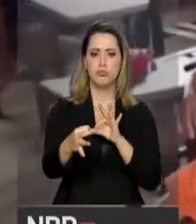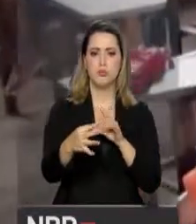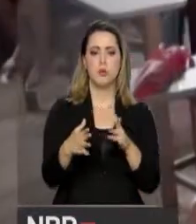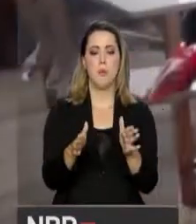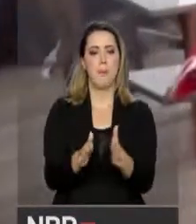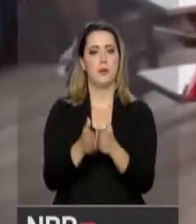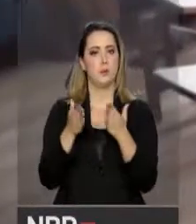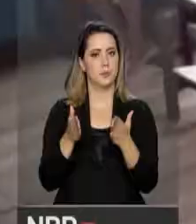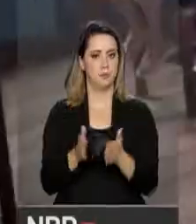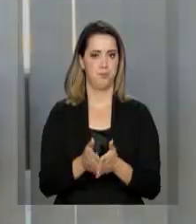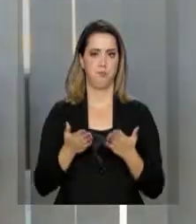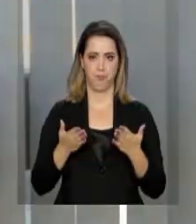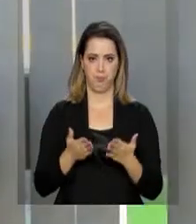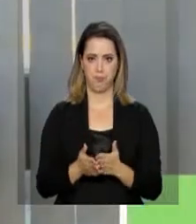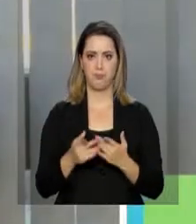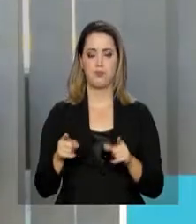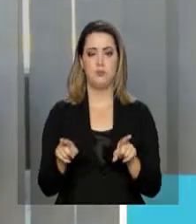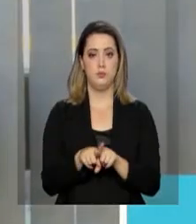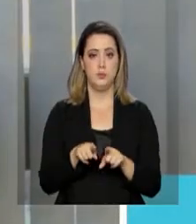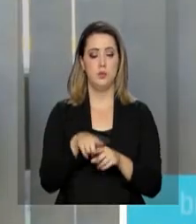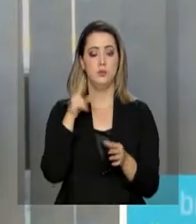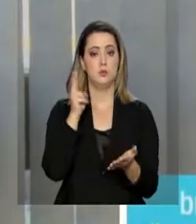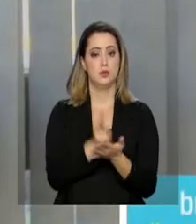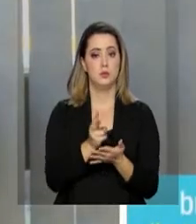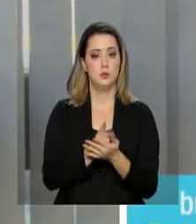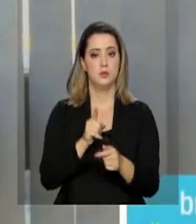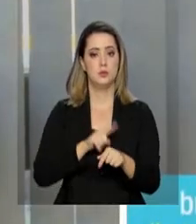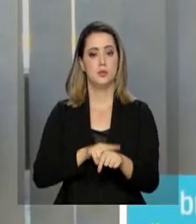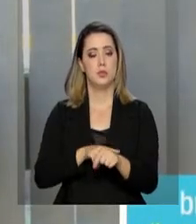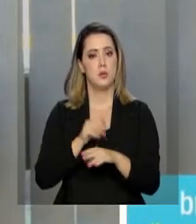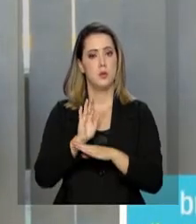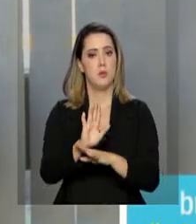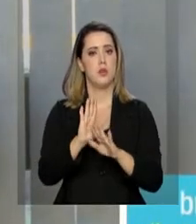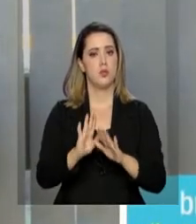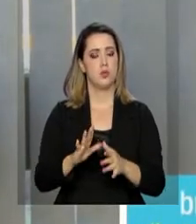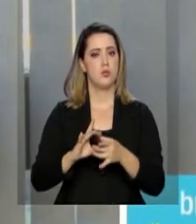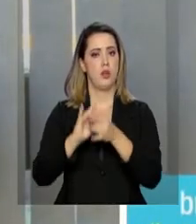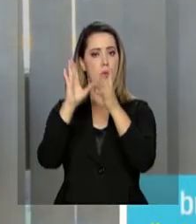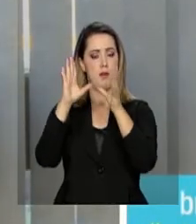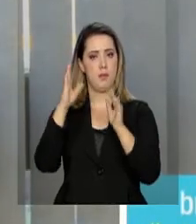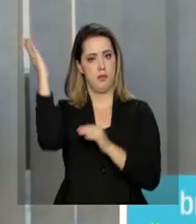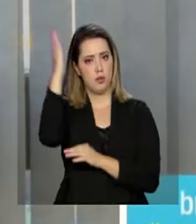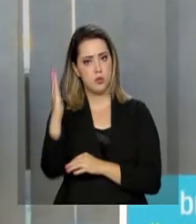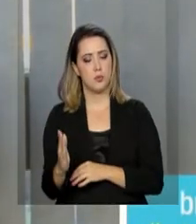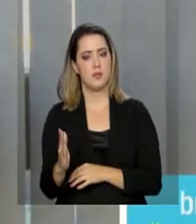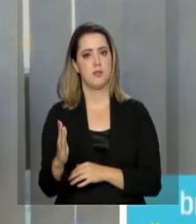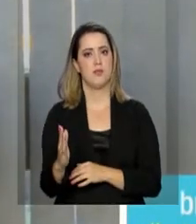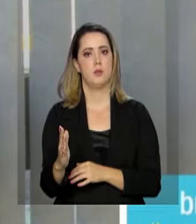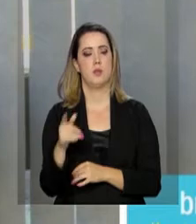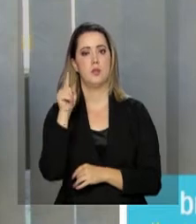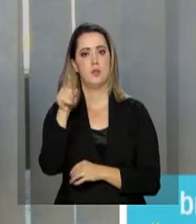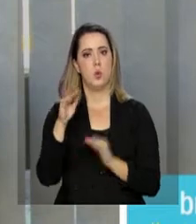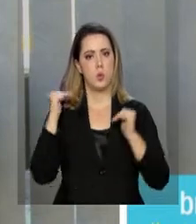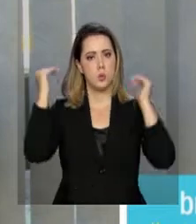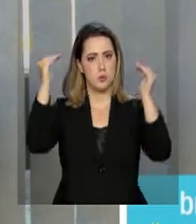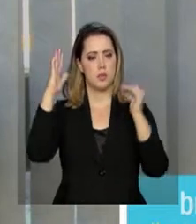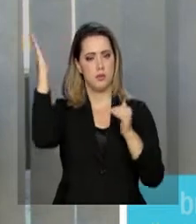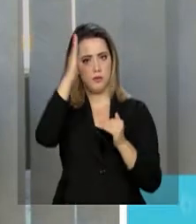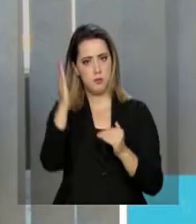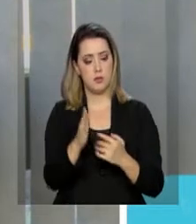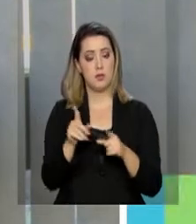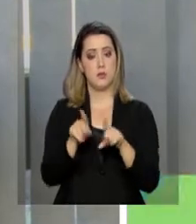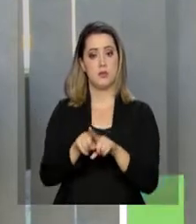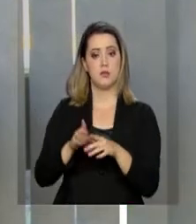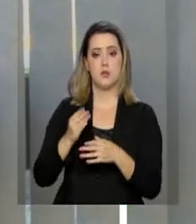carentes e, ao mesmo tempo, para poder contribuir com a soberania nacional, de tal forma a criar